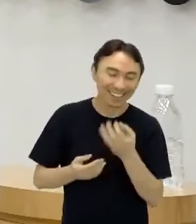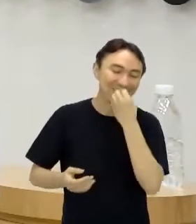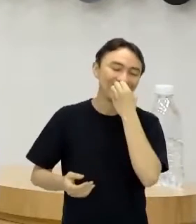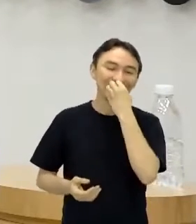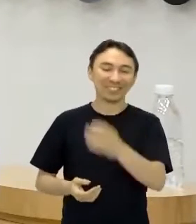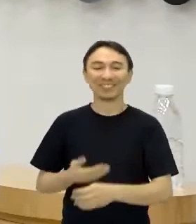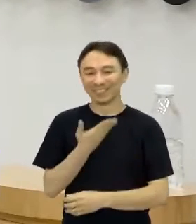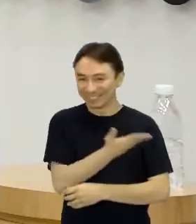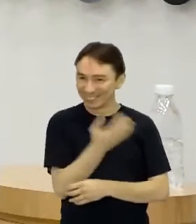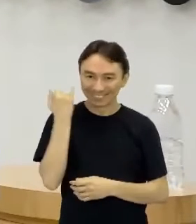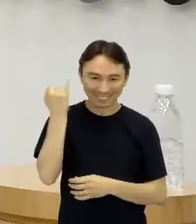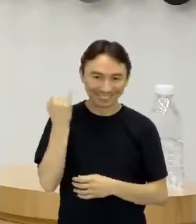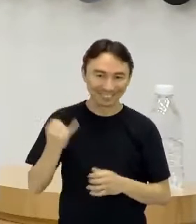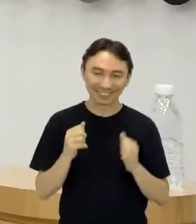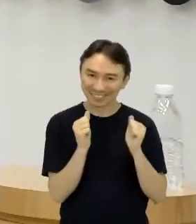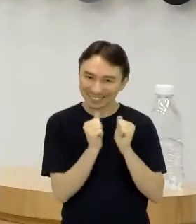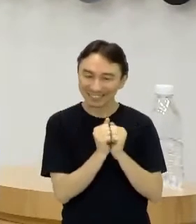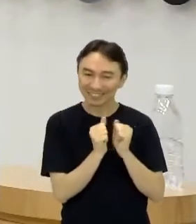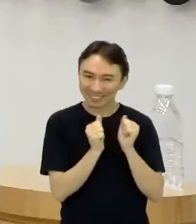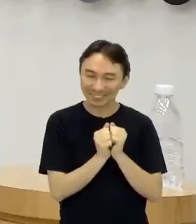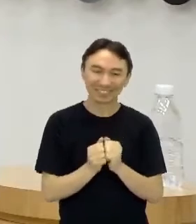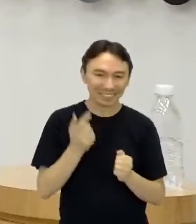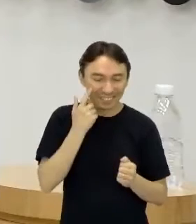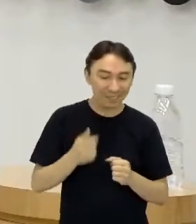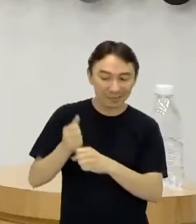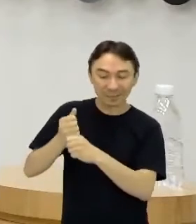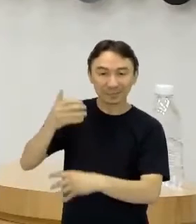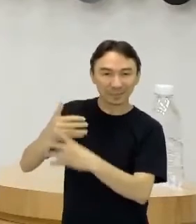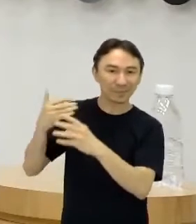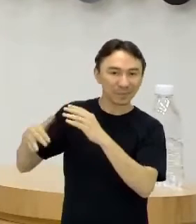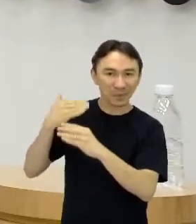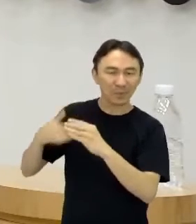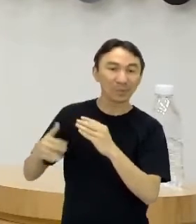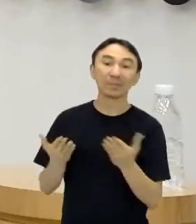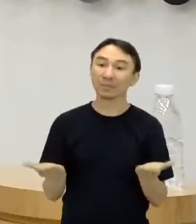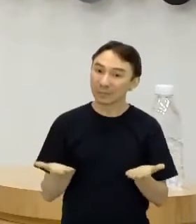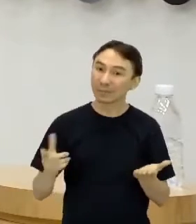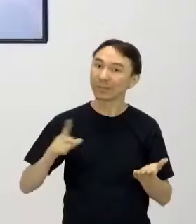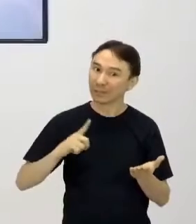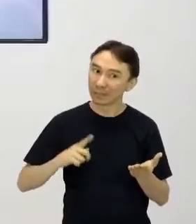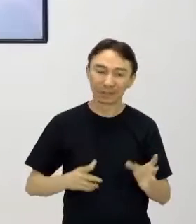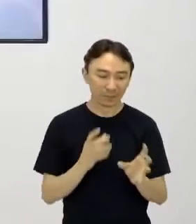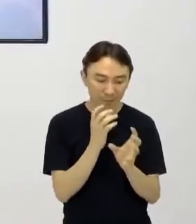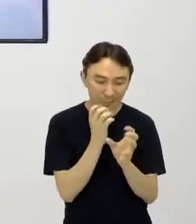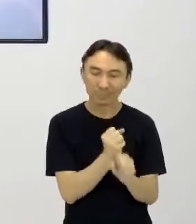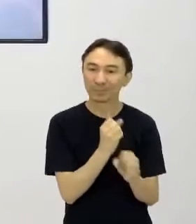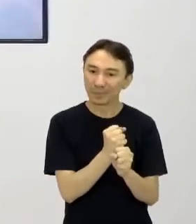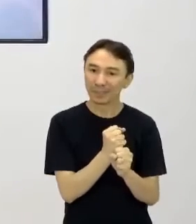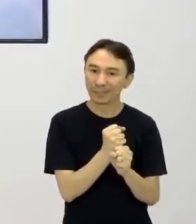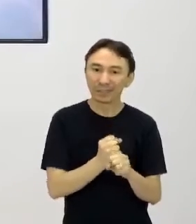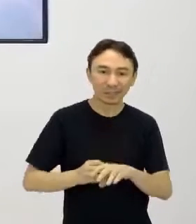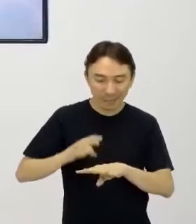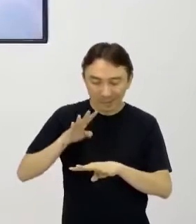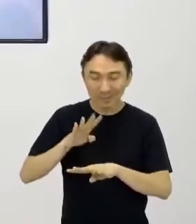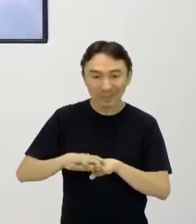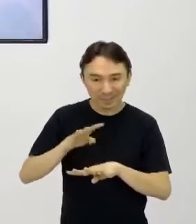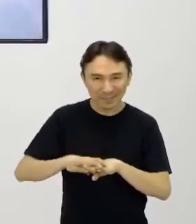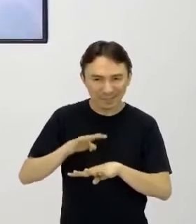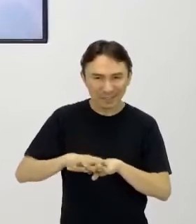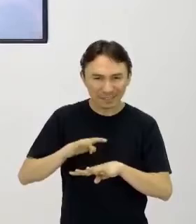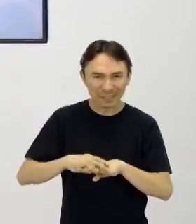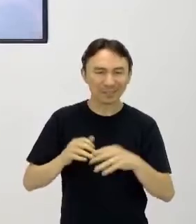obrigado. E vamos acompanhar aqui o chat e vamos fazer um cálculozinho na aula de história hoje, né, Gera? Com certeza, porque a matemática ela vai explicar aí